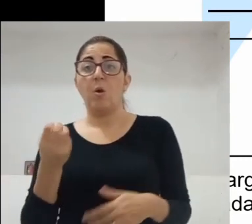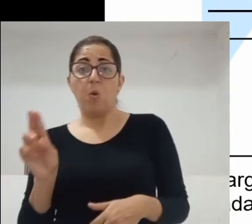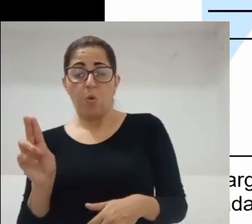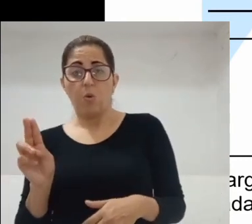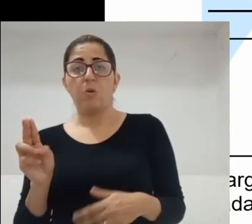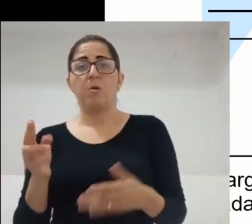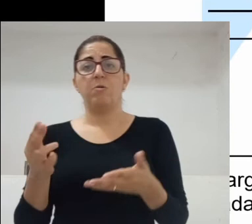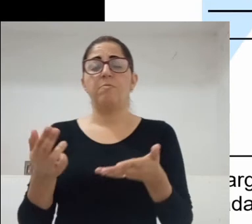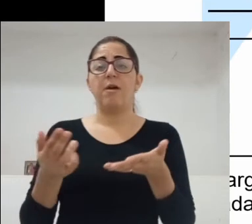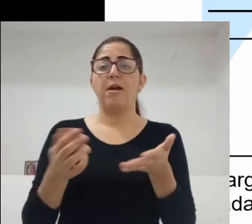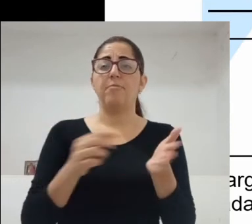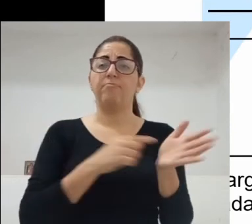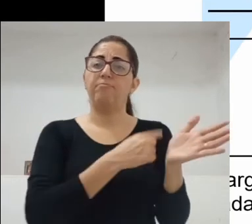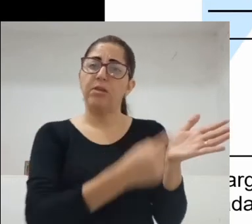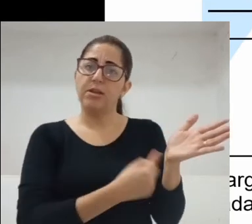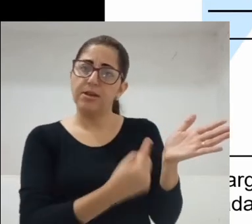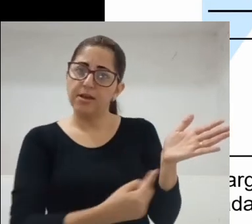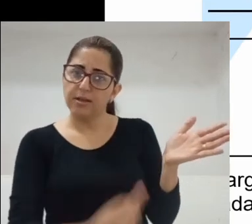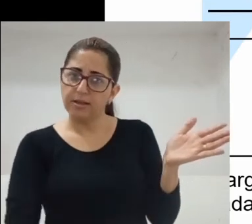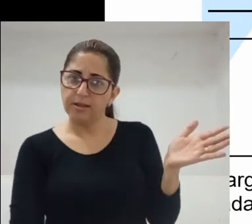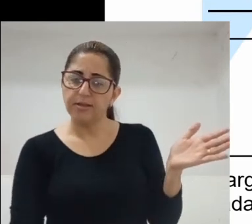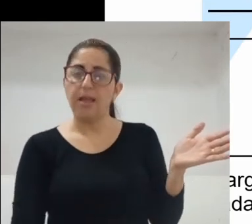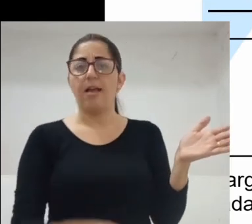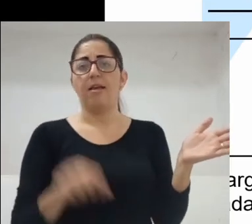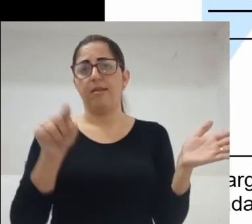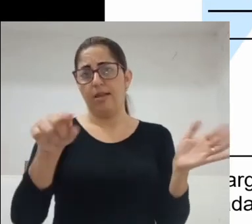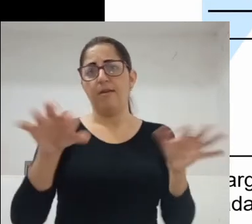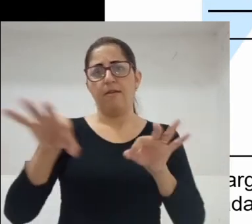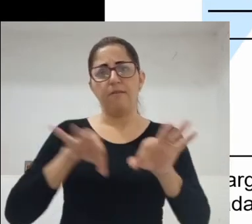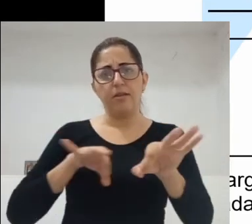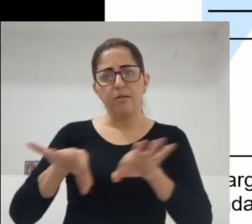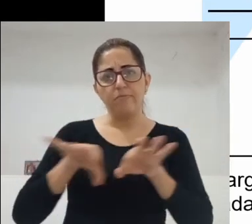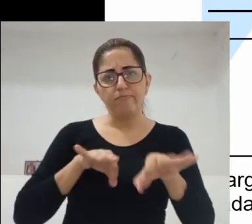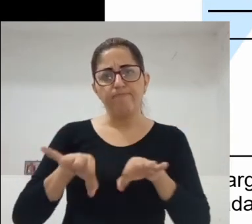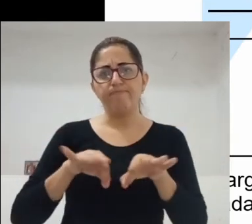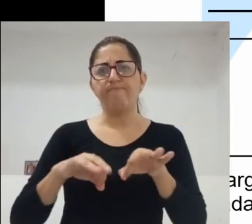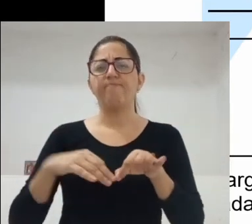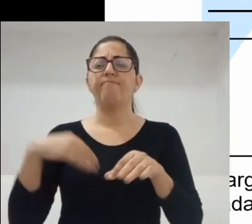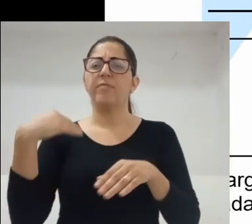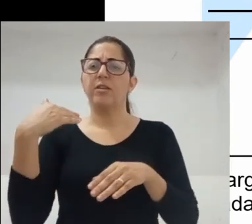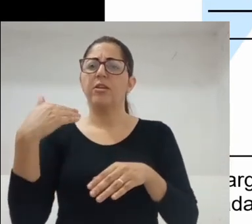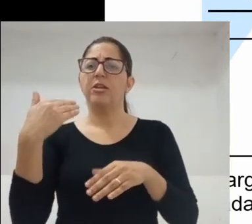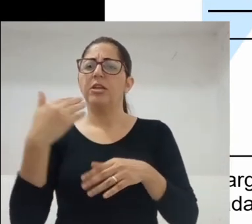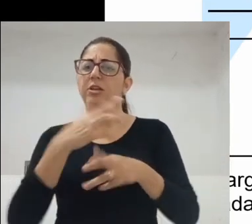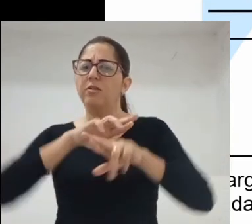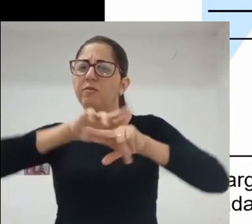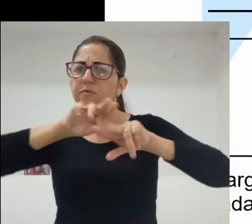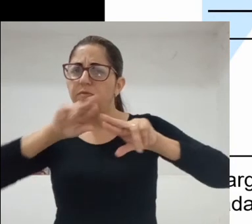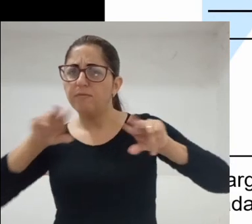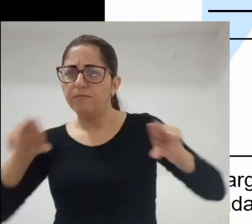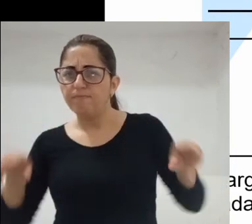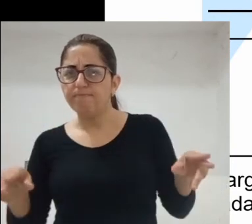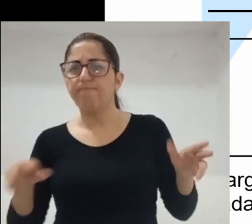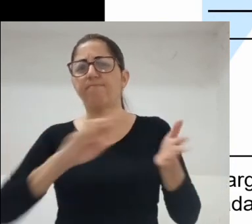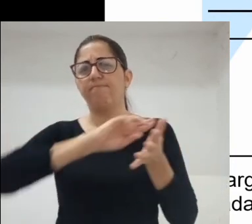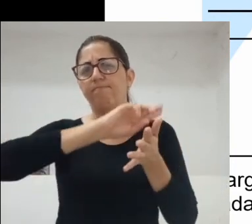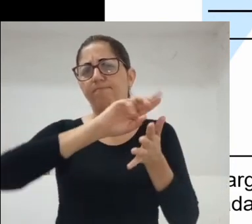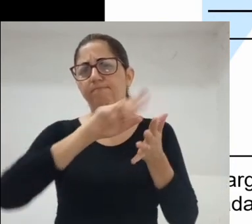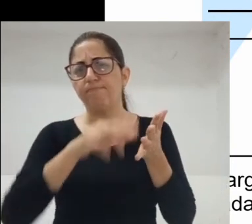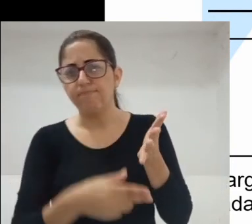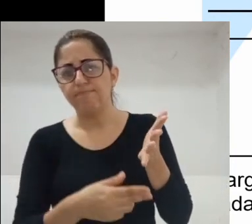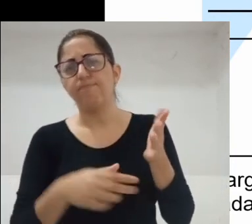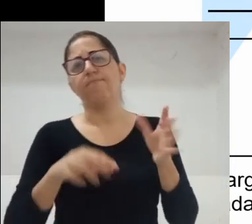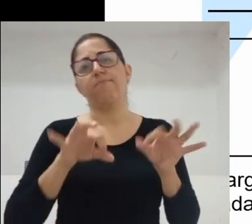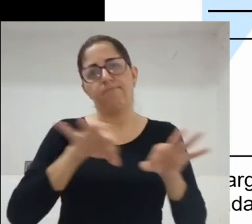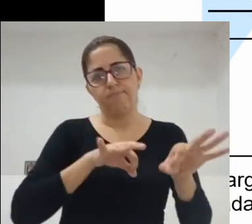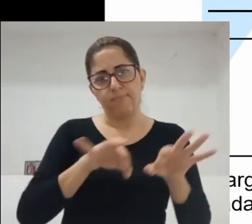de arquivamento desses desenhos, quando necessário, ou até mesmo para encadernar, por exemplo, né? Você vai fazer um projeto,